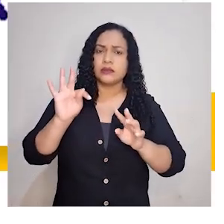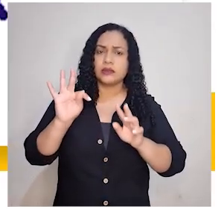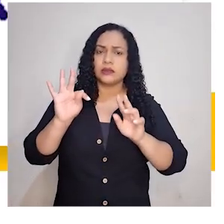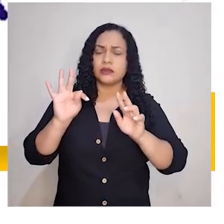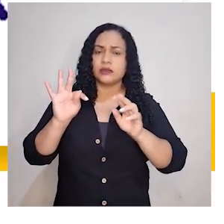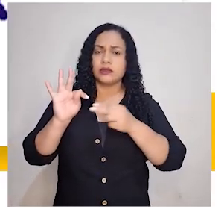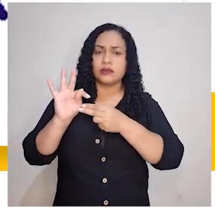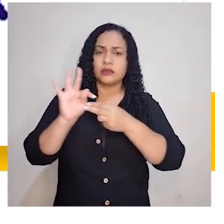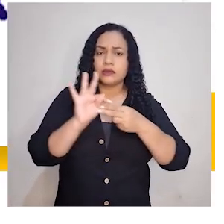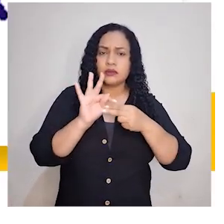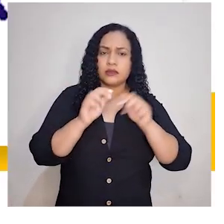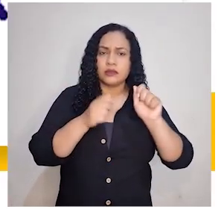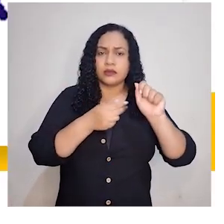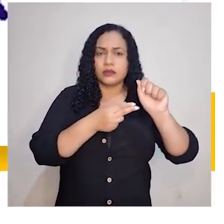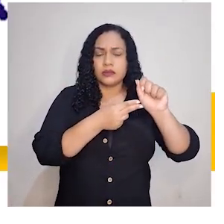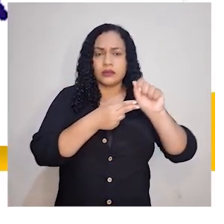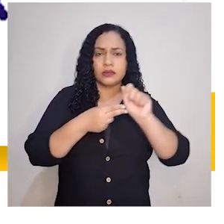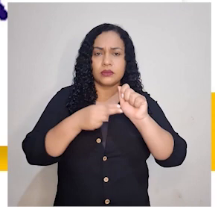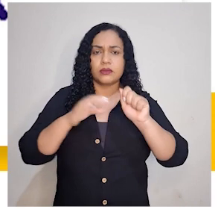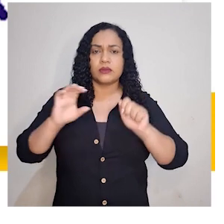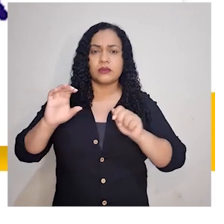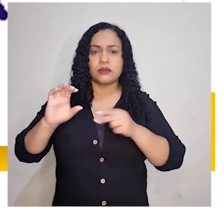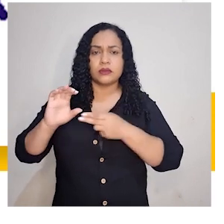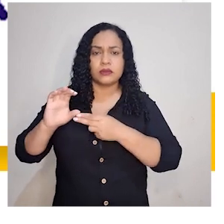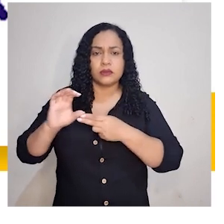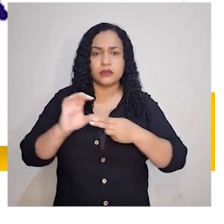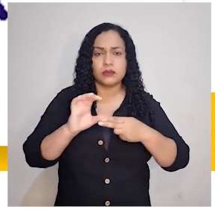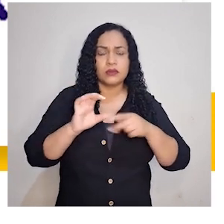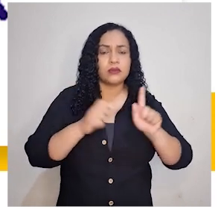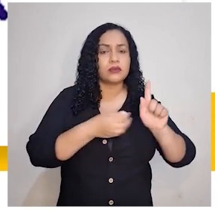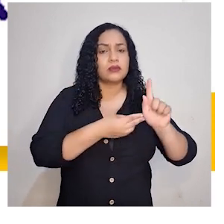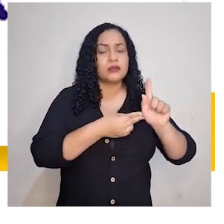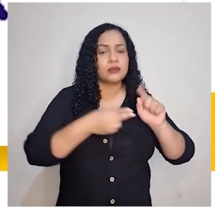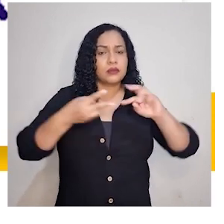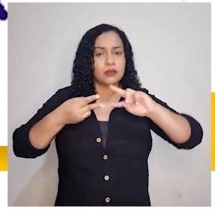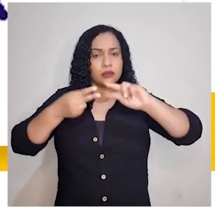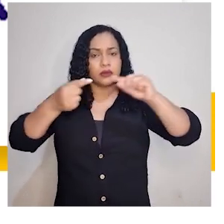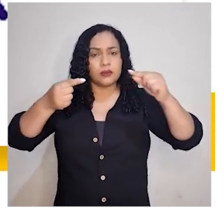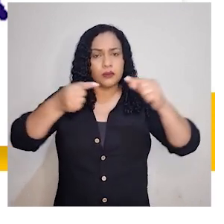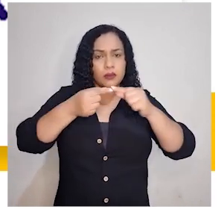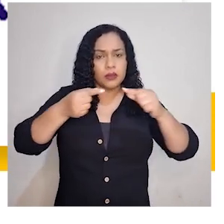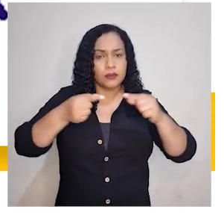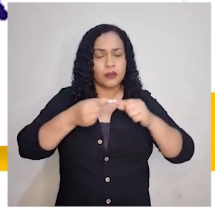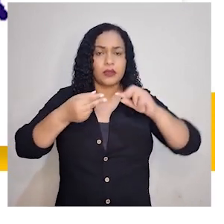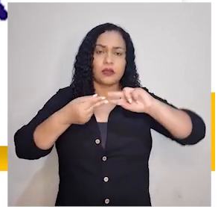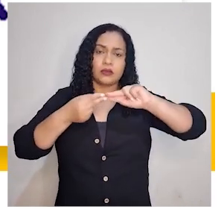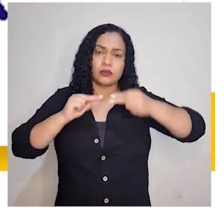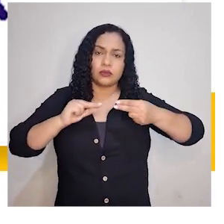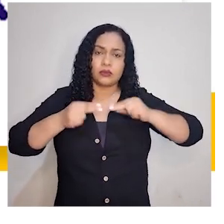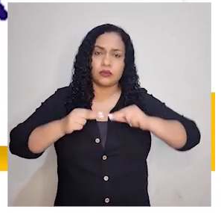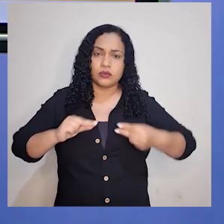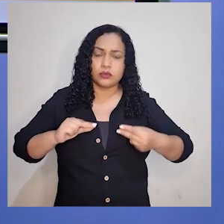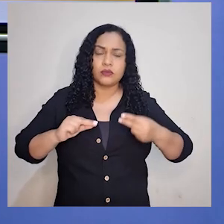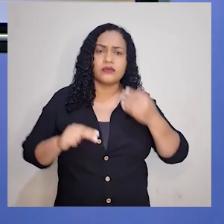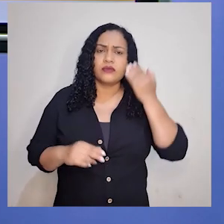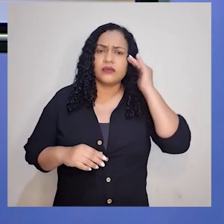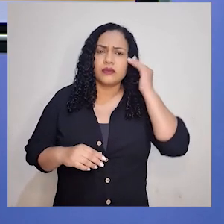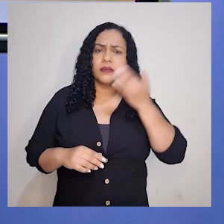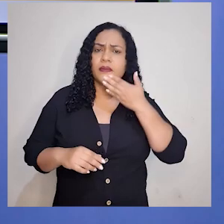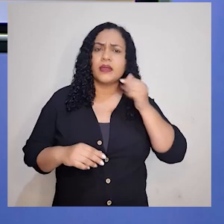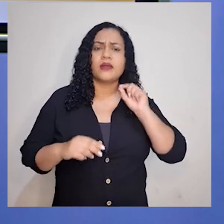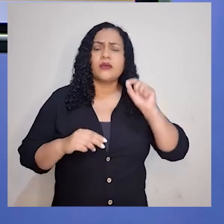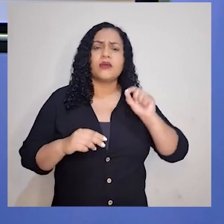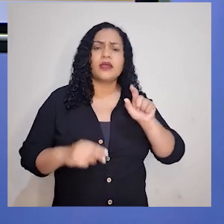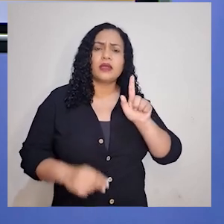código. Sempre timina com adenina e citosina com a guanina. Essa é a base fundamental de um DNA. Agora vamos